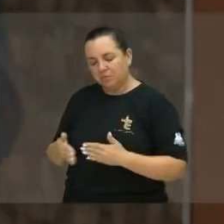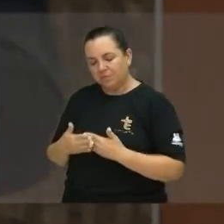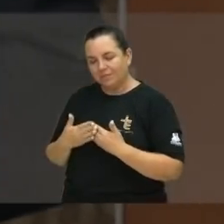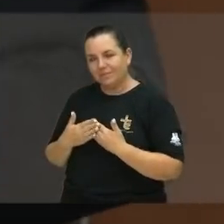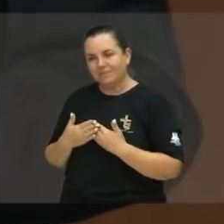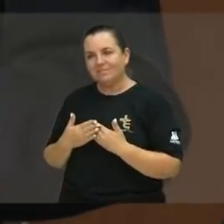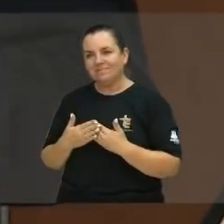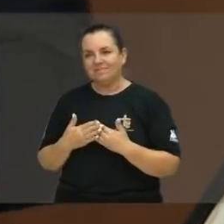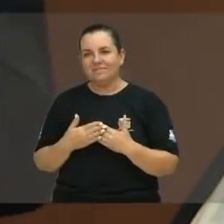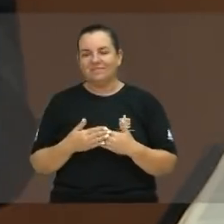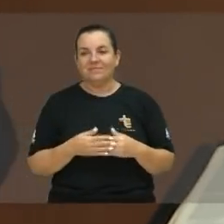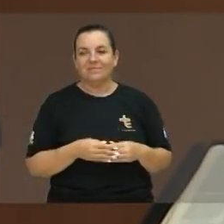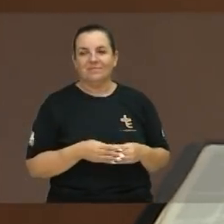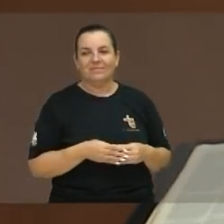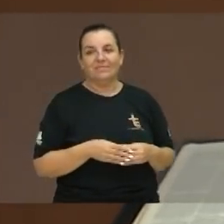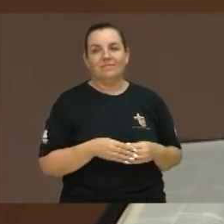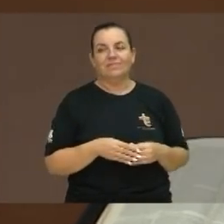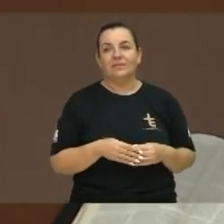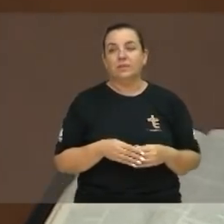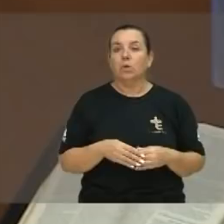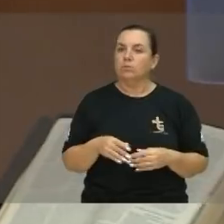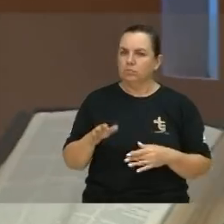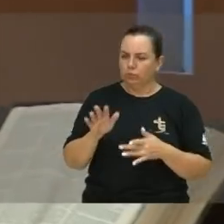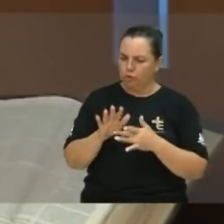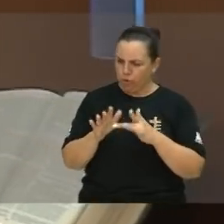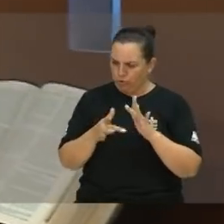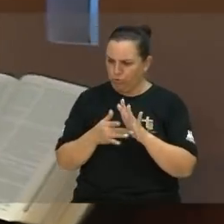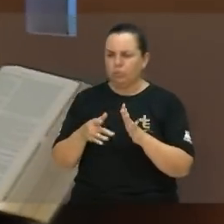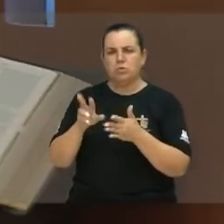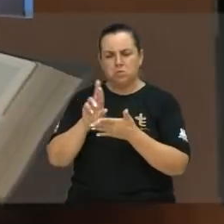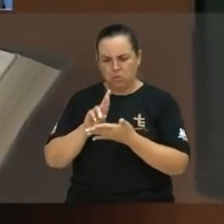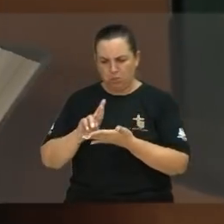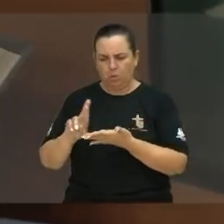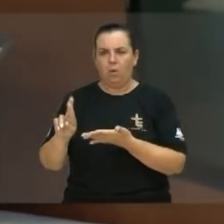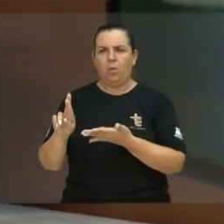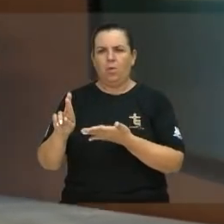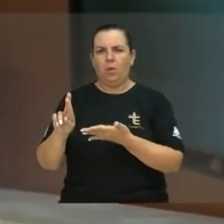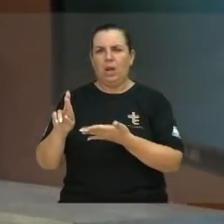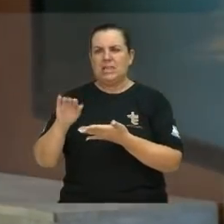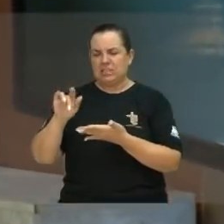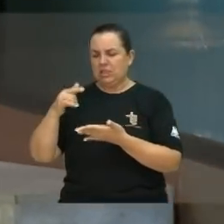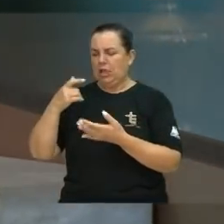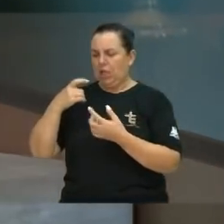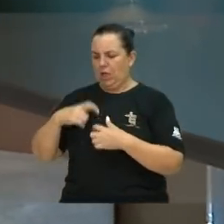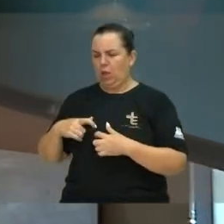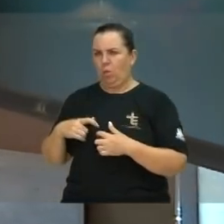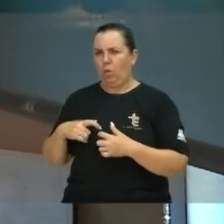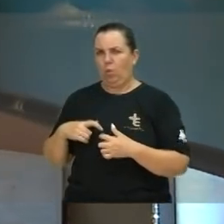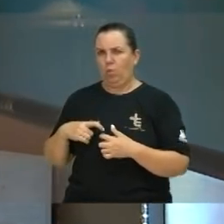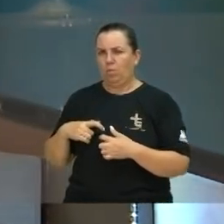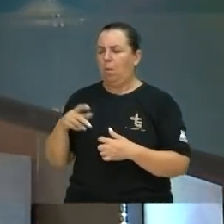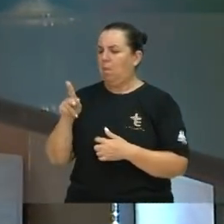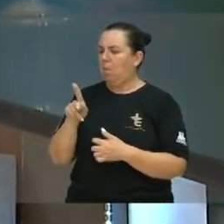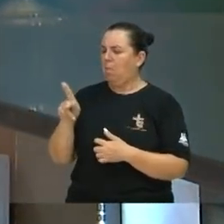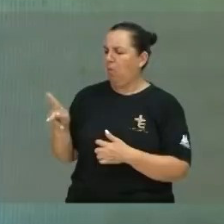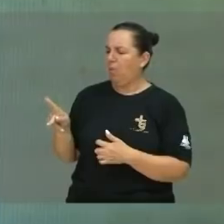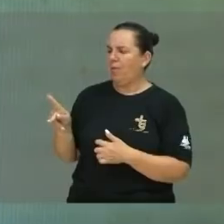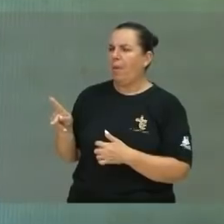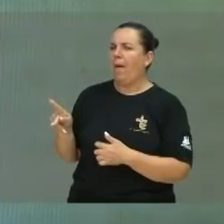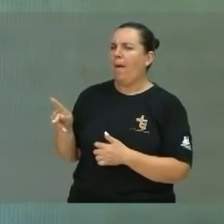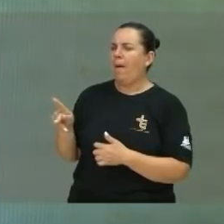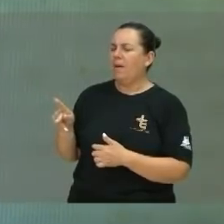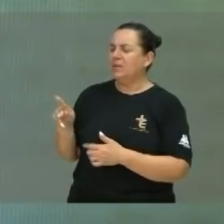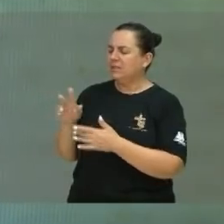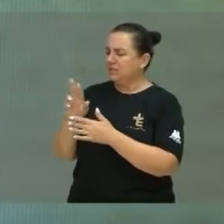bem senhor e mestre se portanto eu mestre e senhor